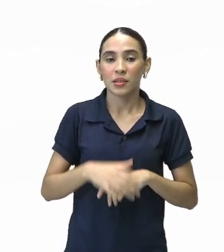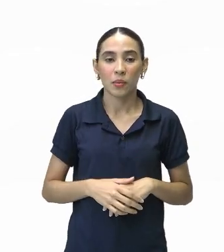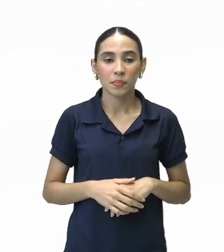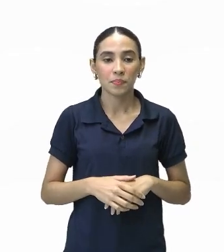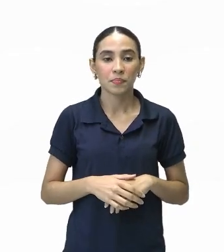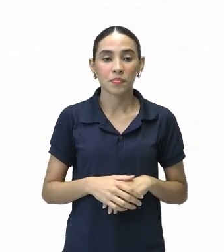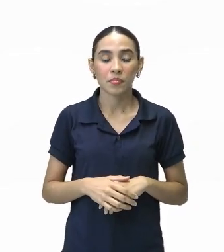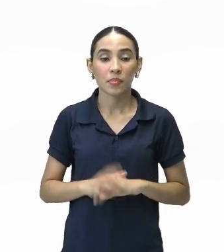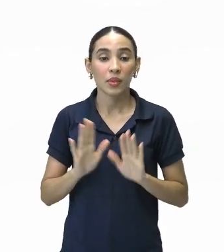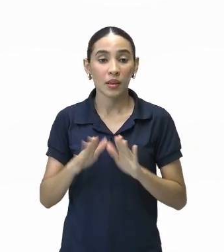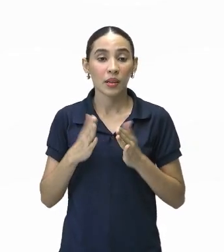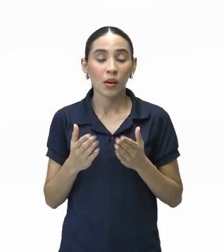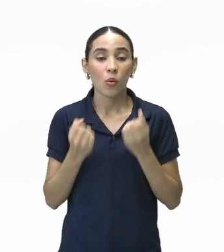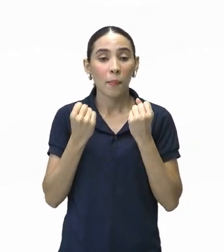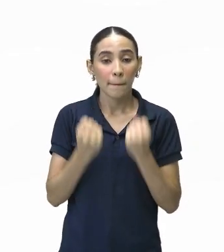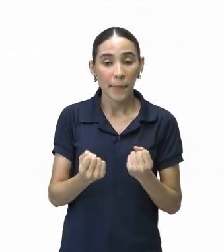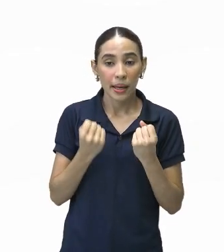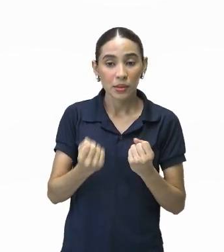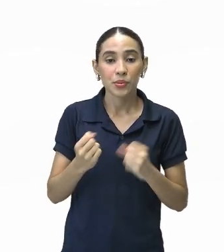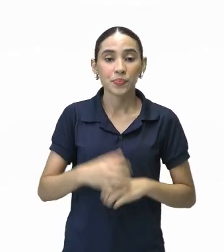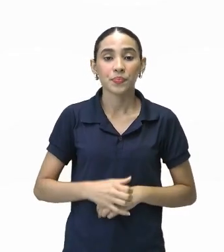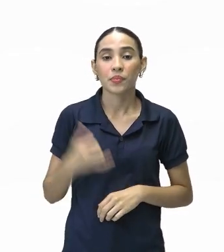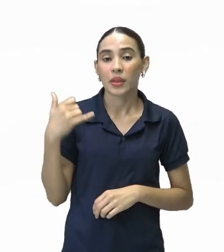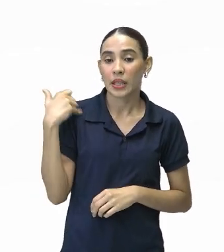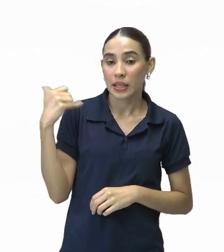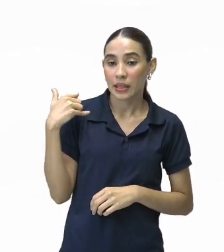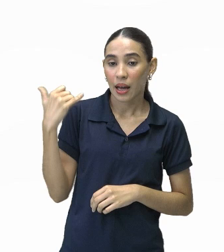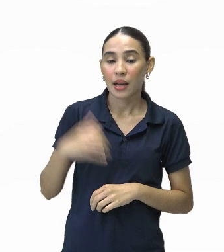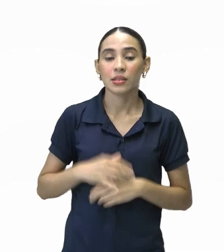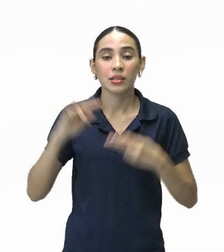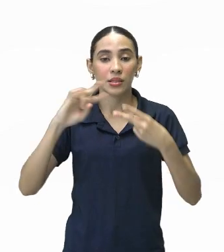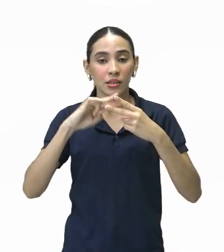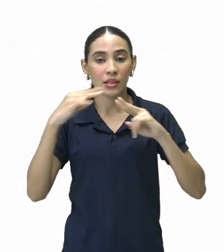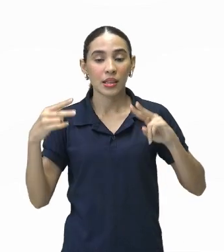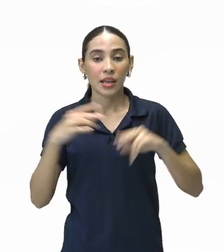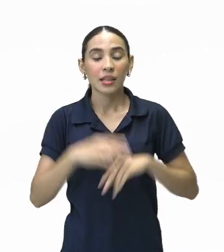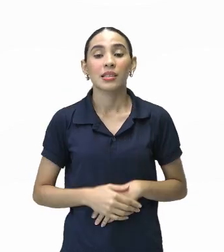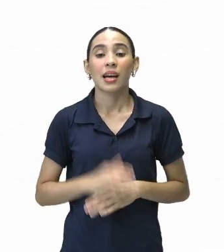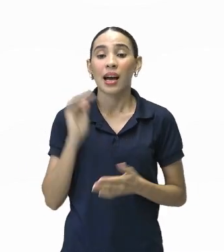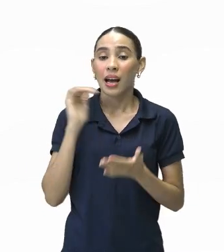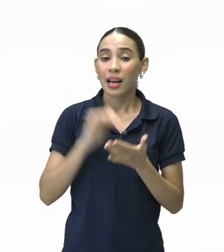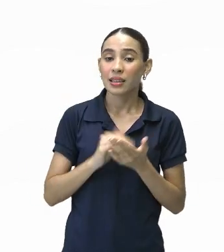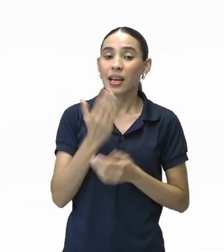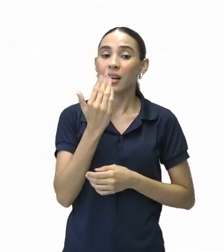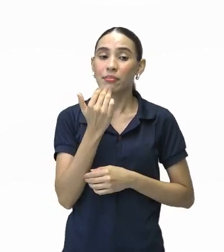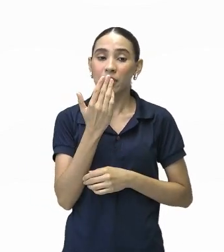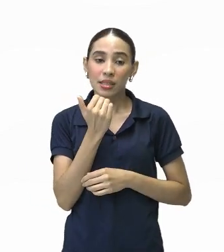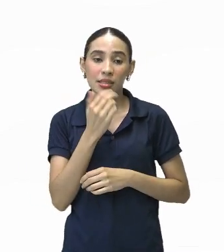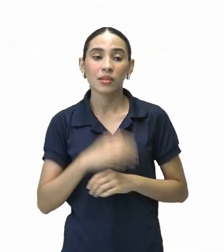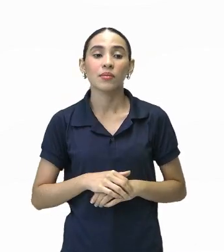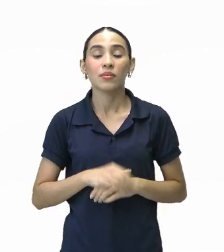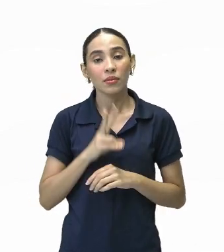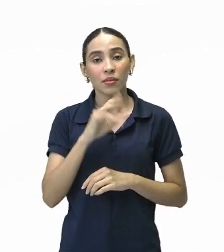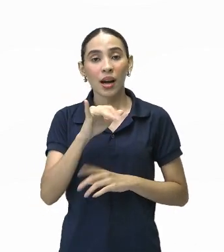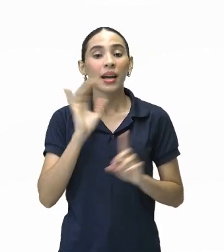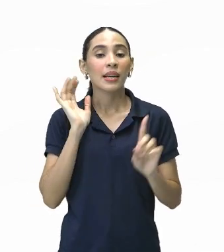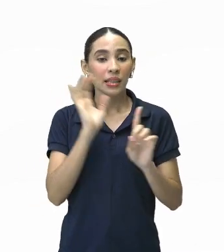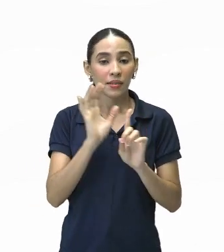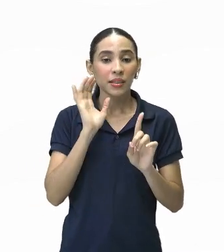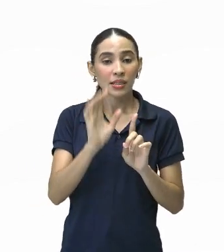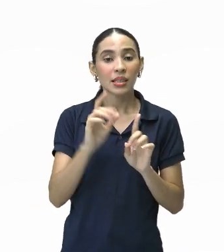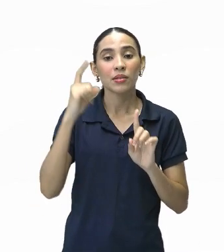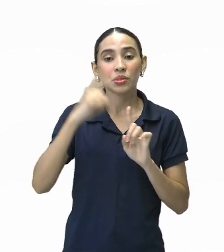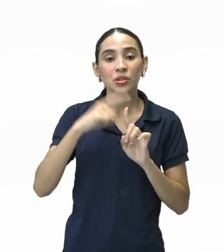medicação? Então, o peso, a idade, a genética e até a alimentação vão influenciar